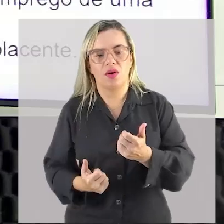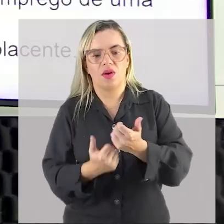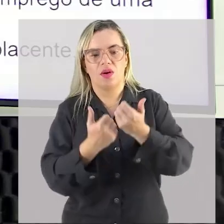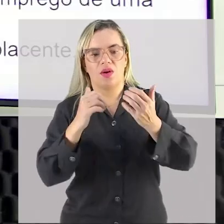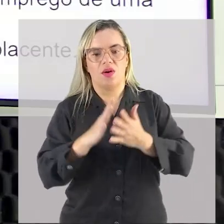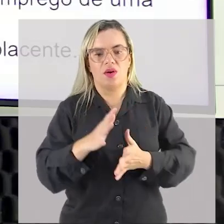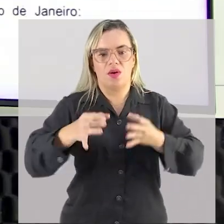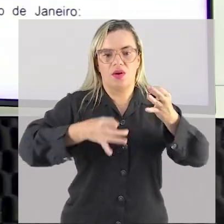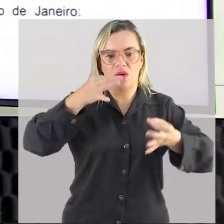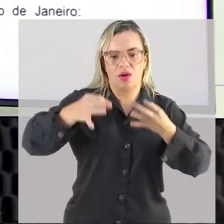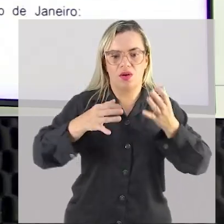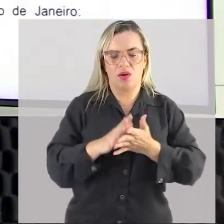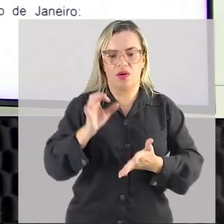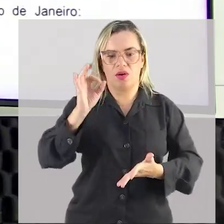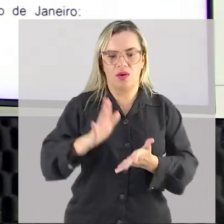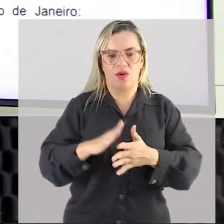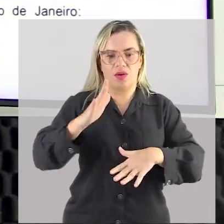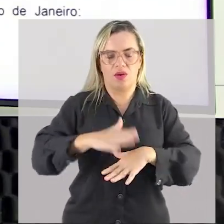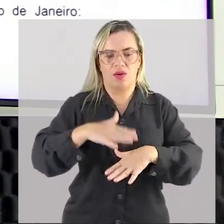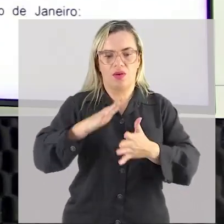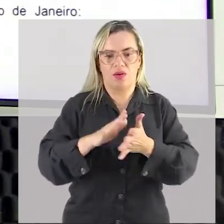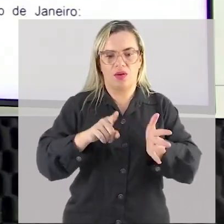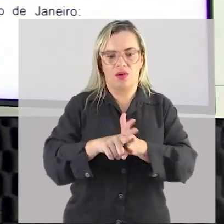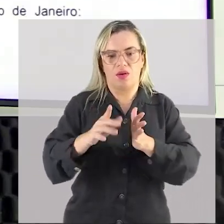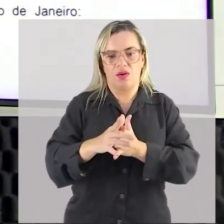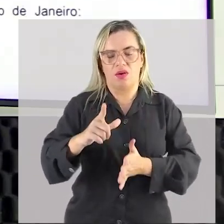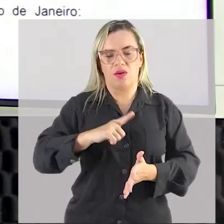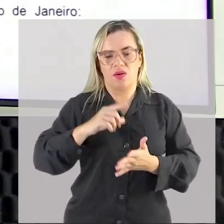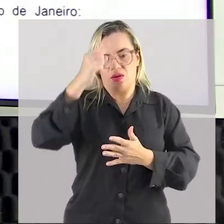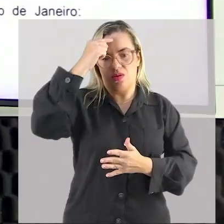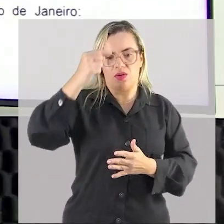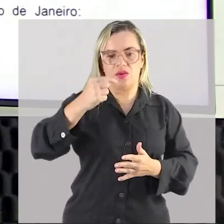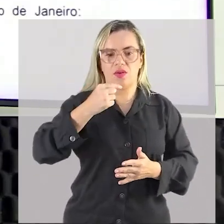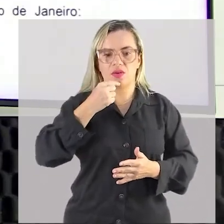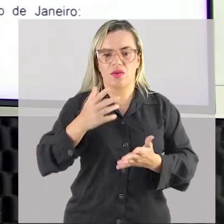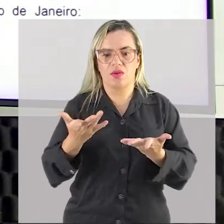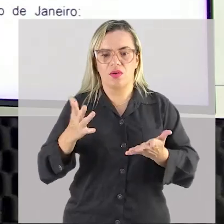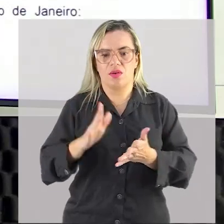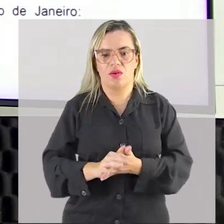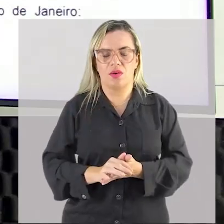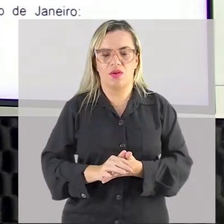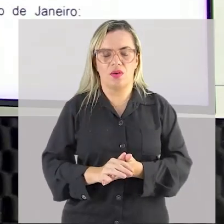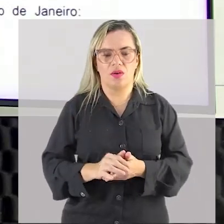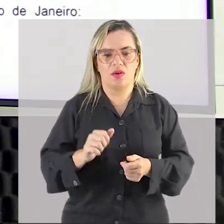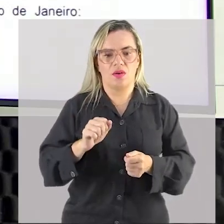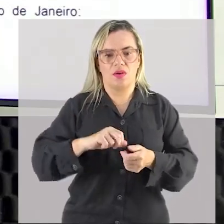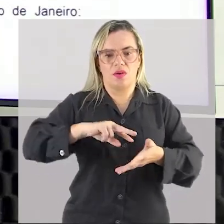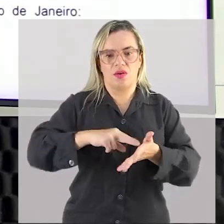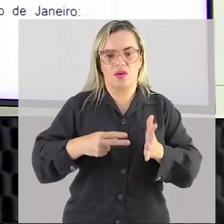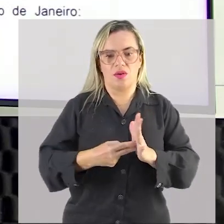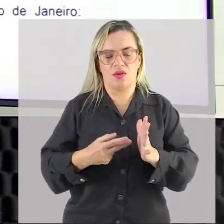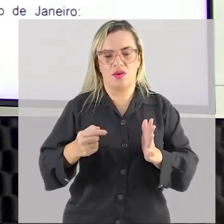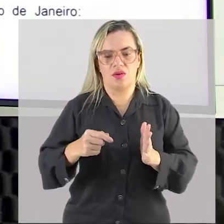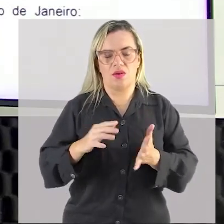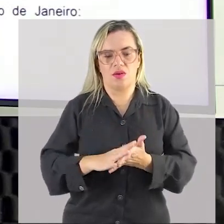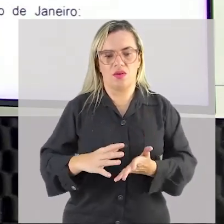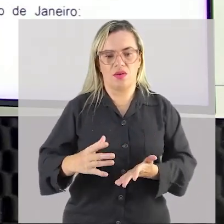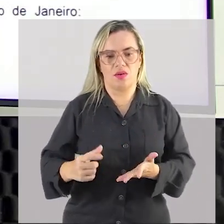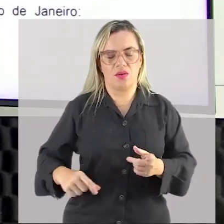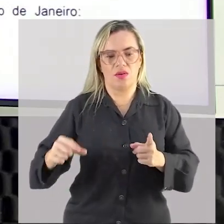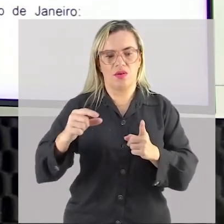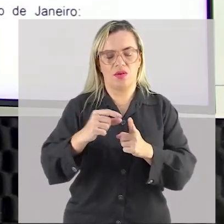argumento Tá certo gente mais uma questão aqui a gente tem uma figura ainda falando de sentido das palavras é